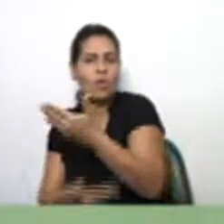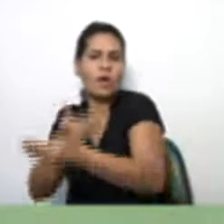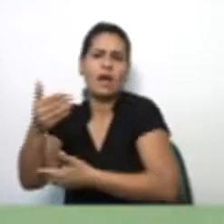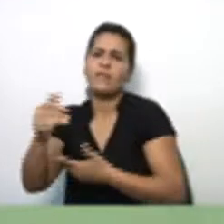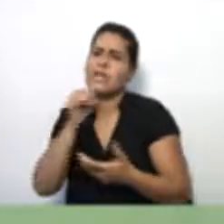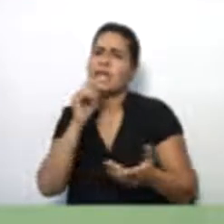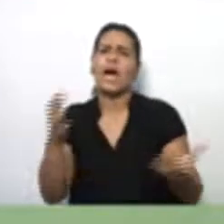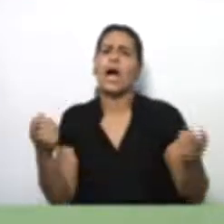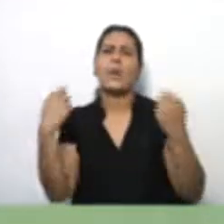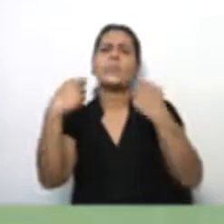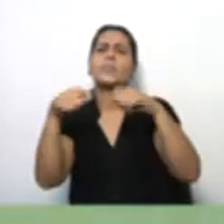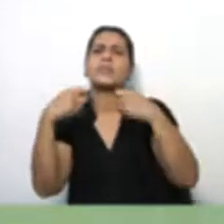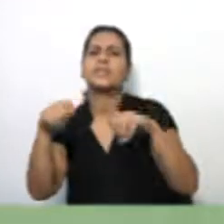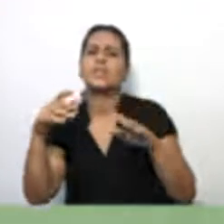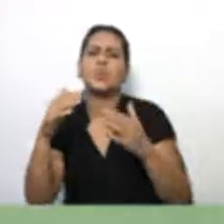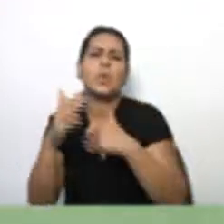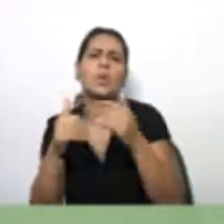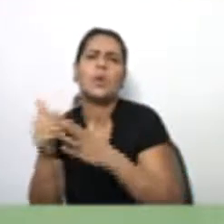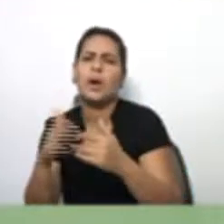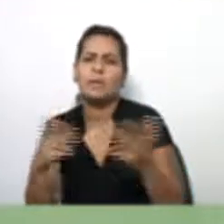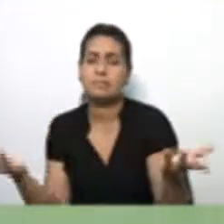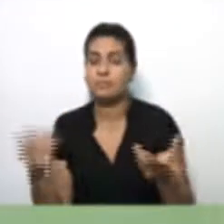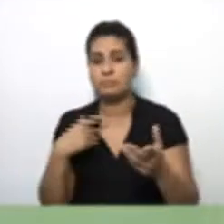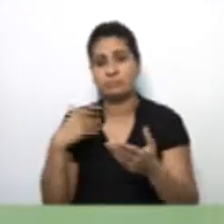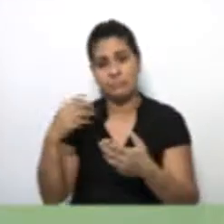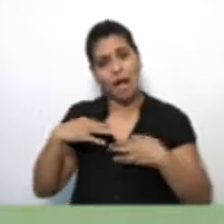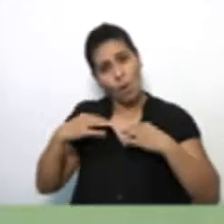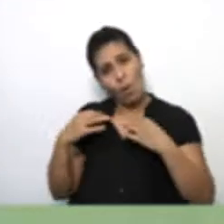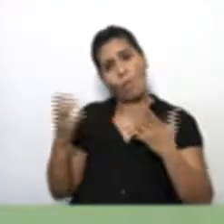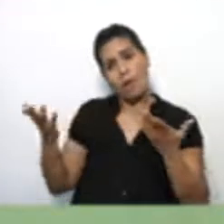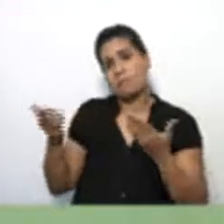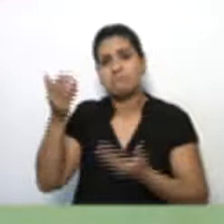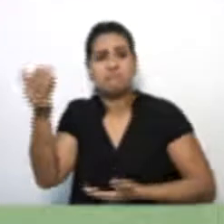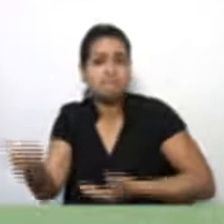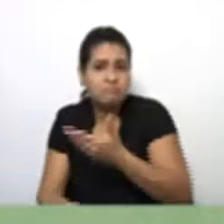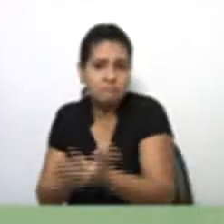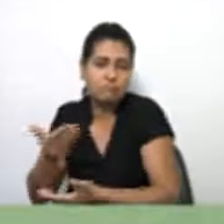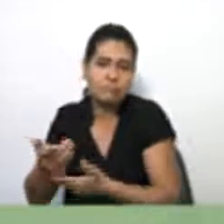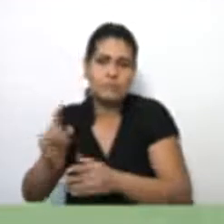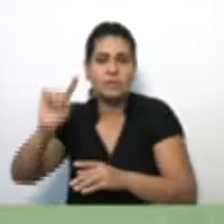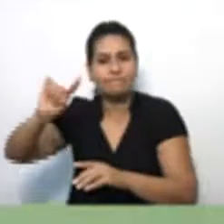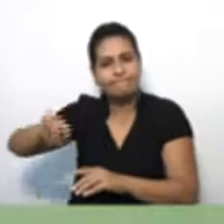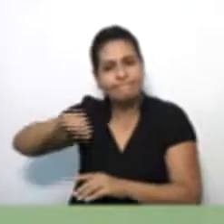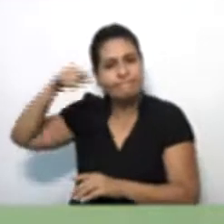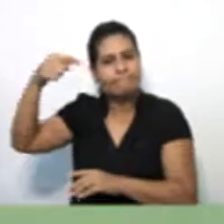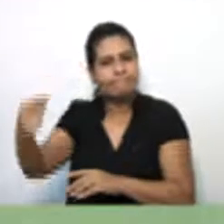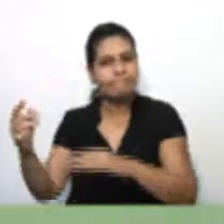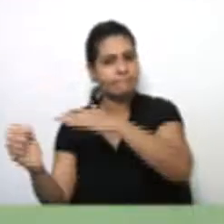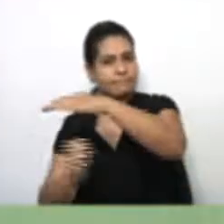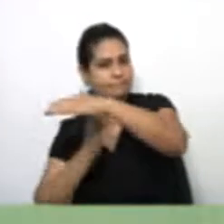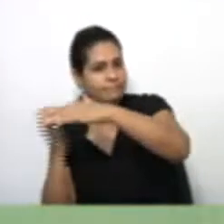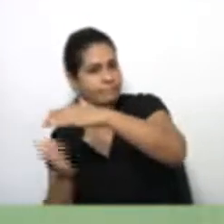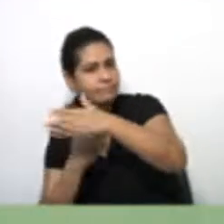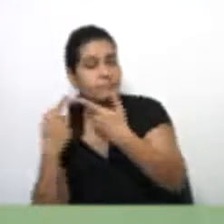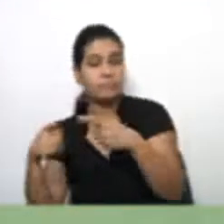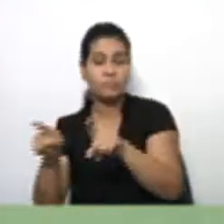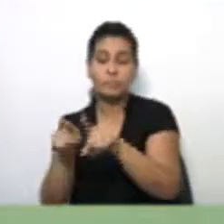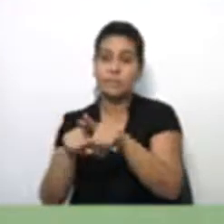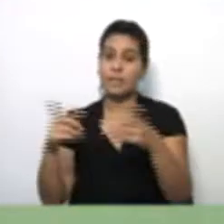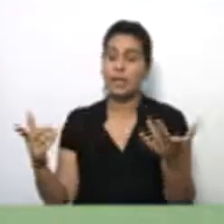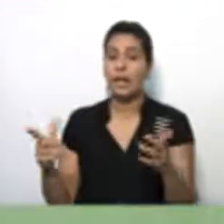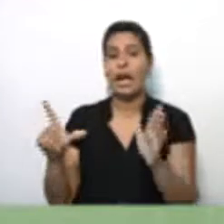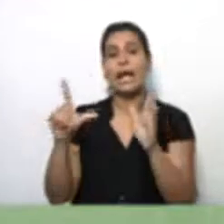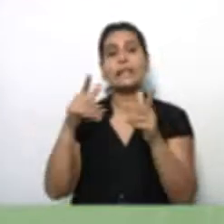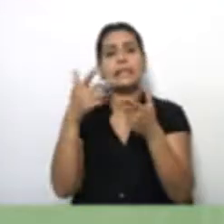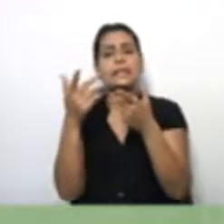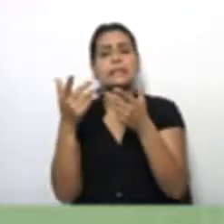estou precisando de alguma coisa, então destaca-se o quê? As trocas aqui, ó, né? Mas depois algumas empresas passaram a trabalhar somente o quê?